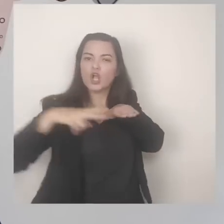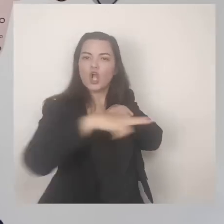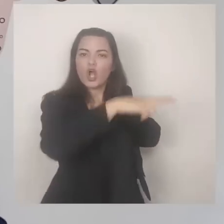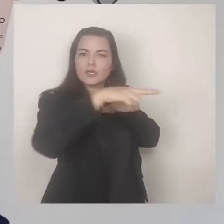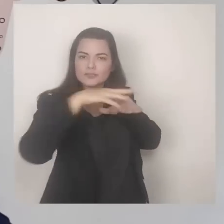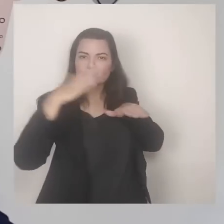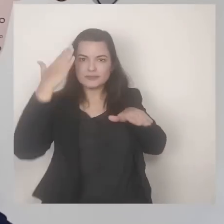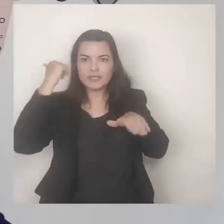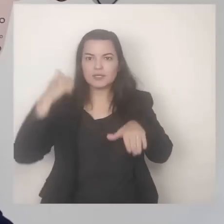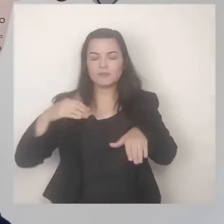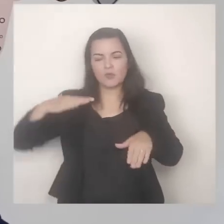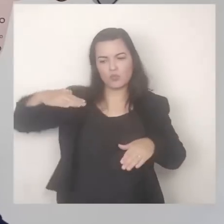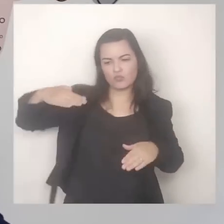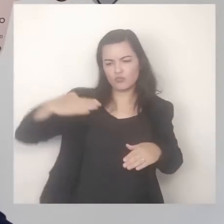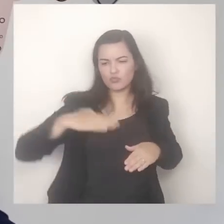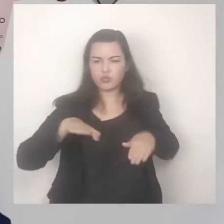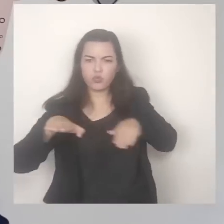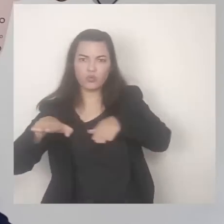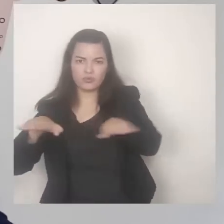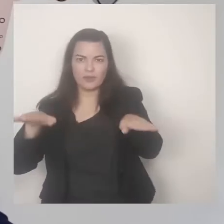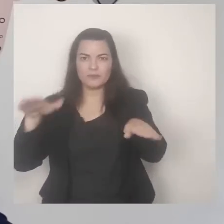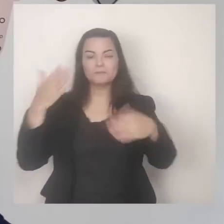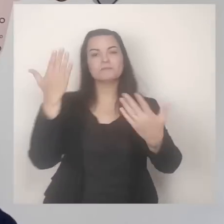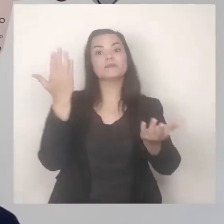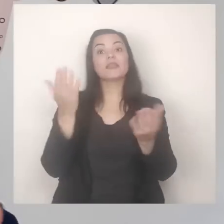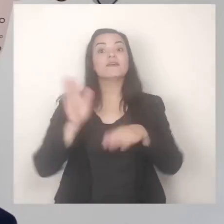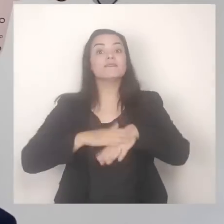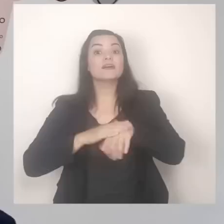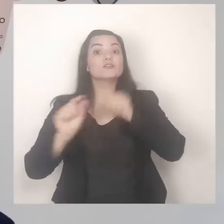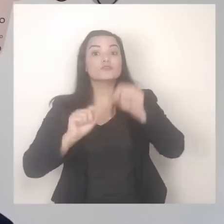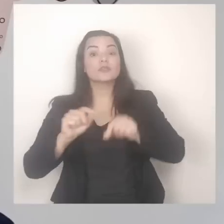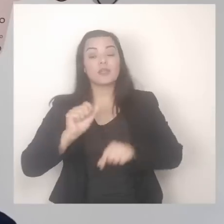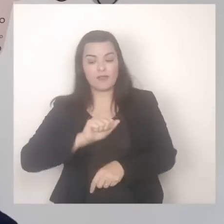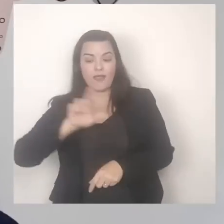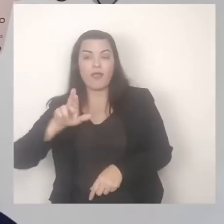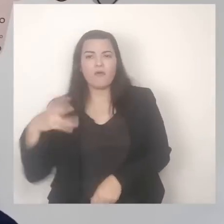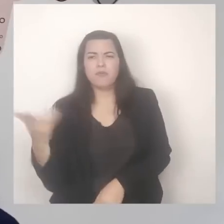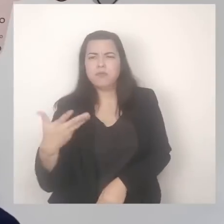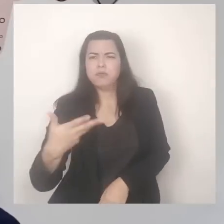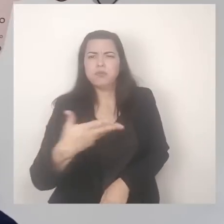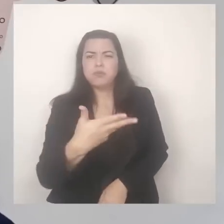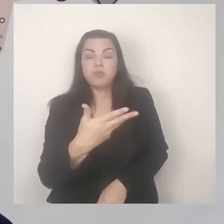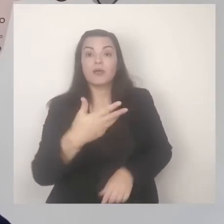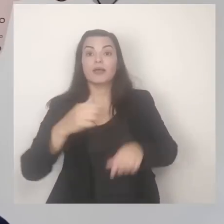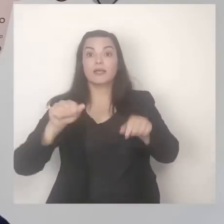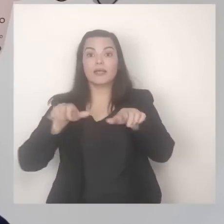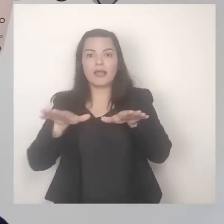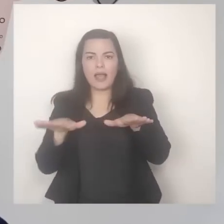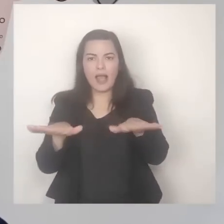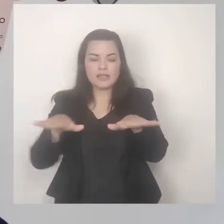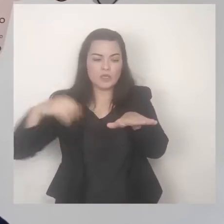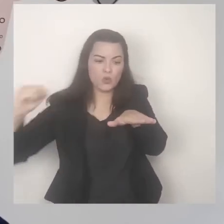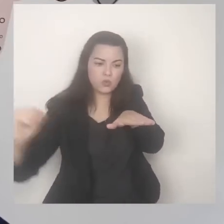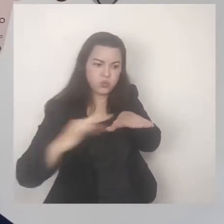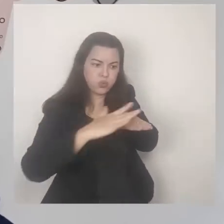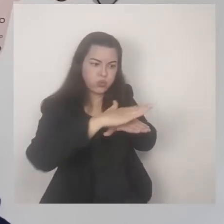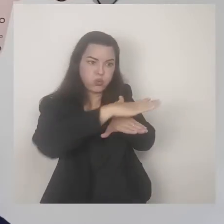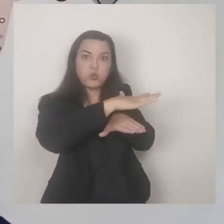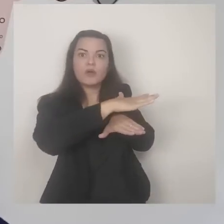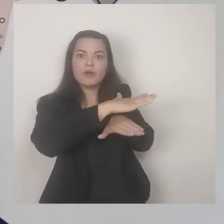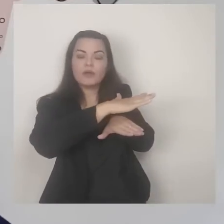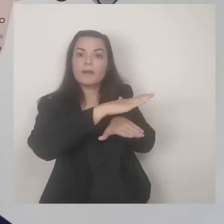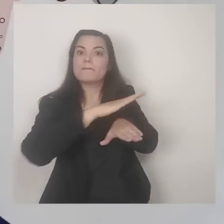suas asas cortam o ar, fazendo com que a velocidade do ar que passa por cima da asa